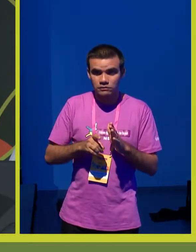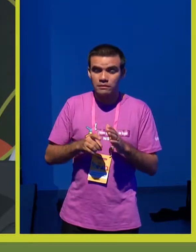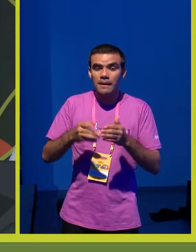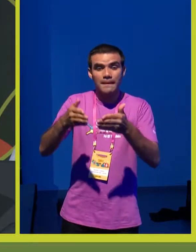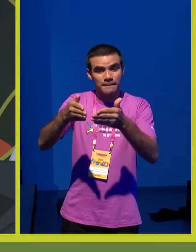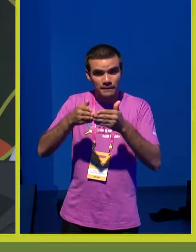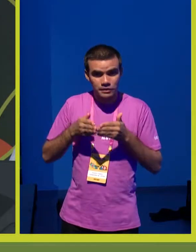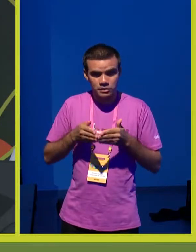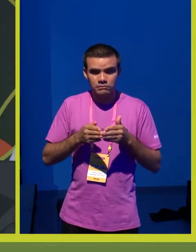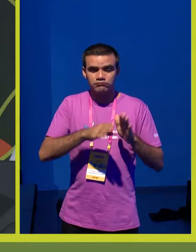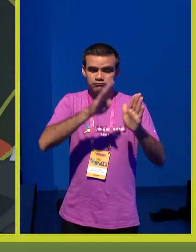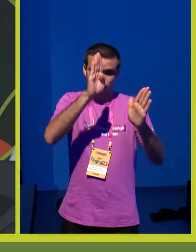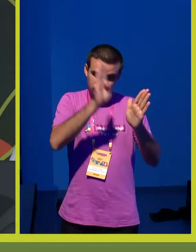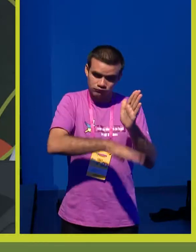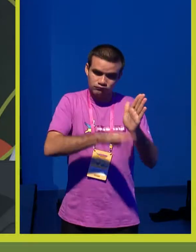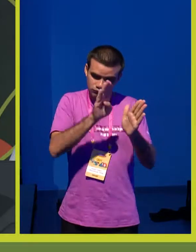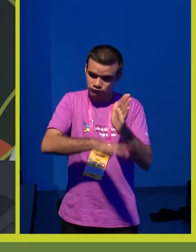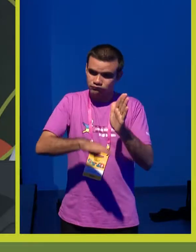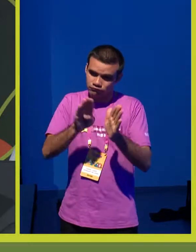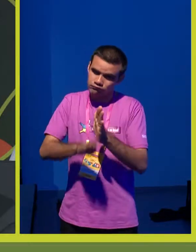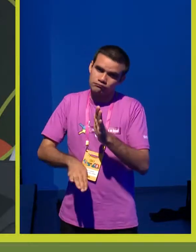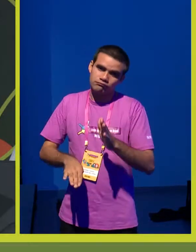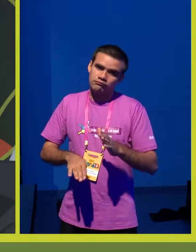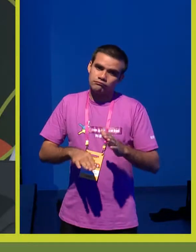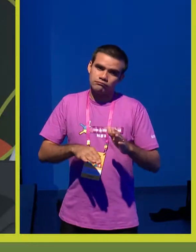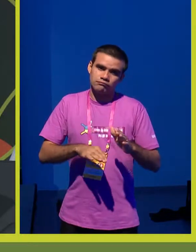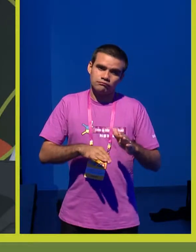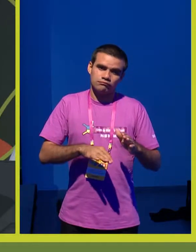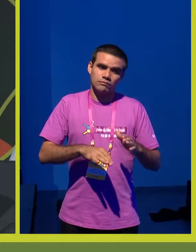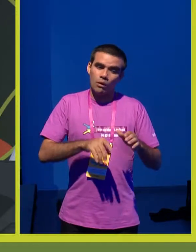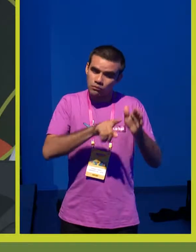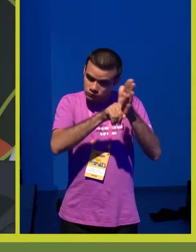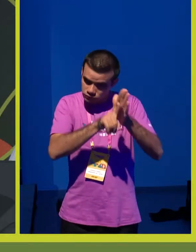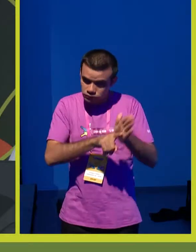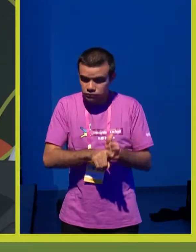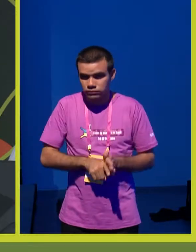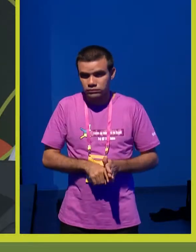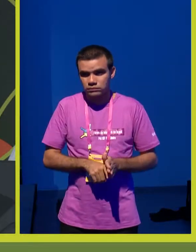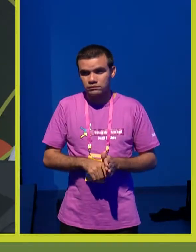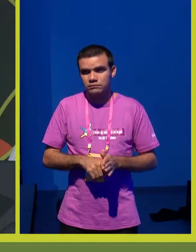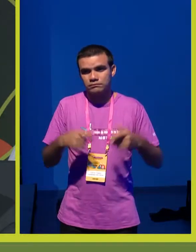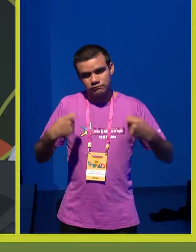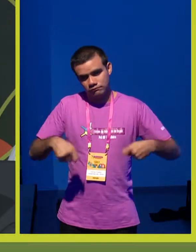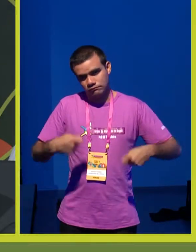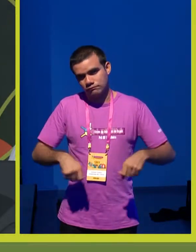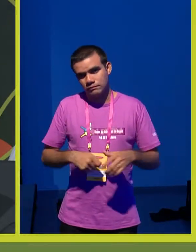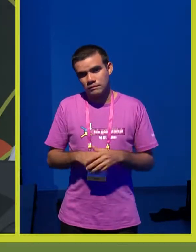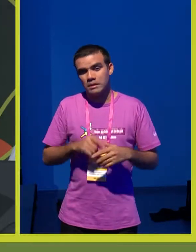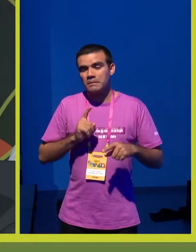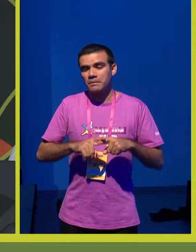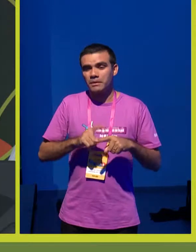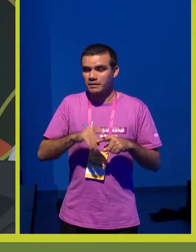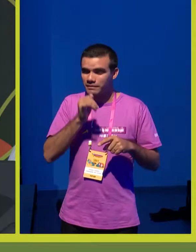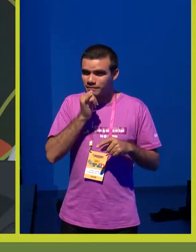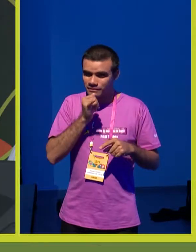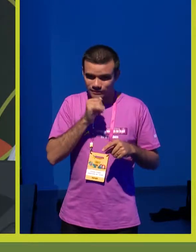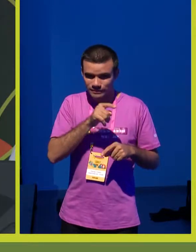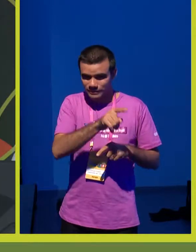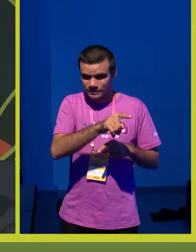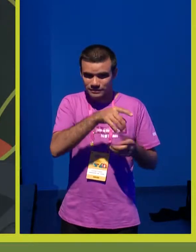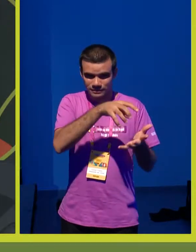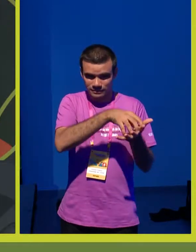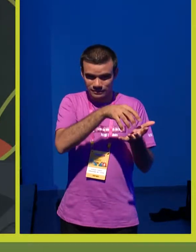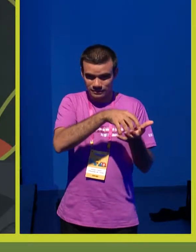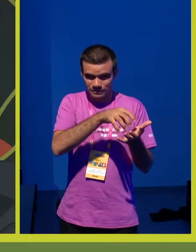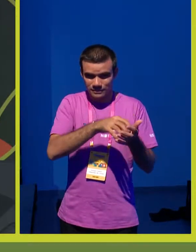a exclusão e verificação dessas informações porque imagina que eu fornecendo para um órgão de